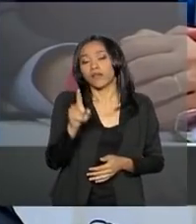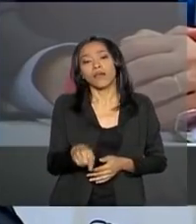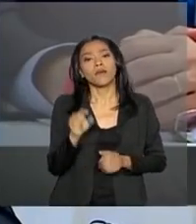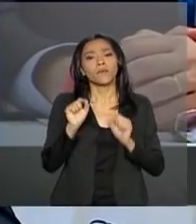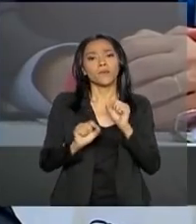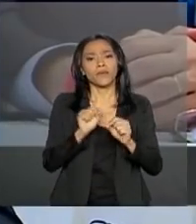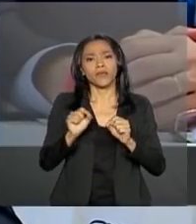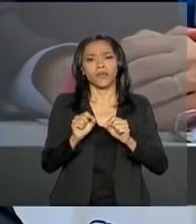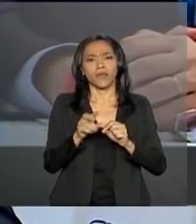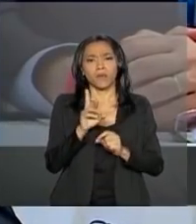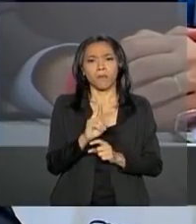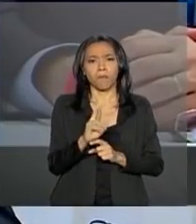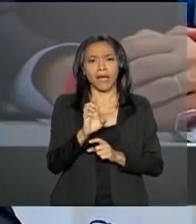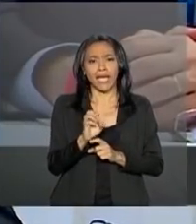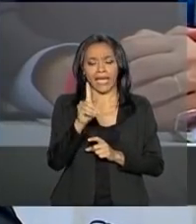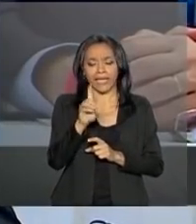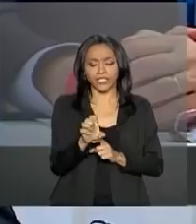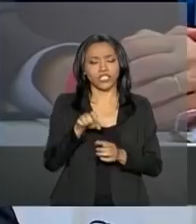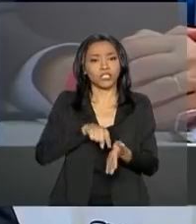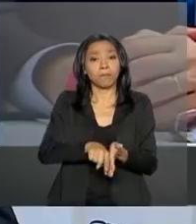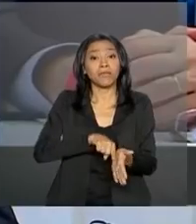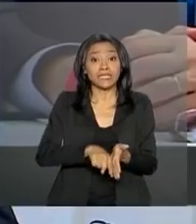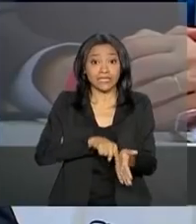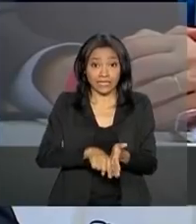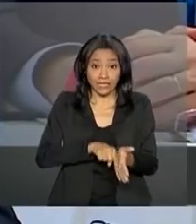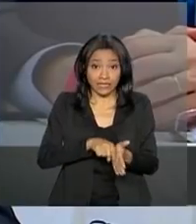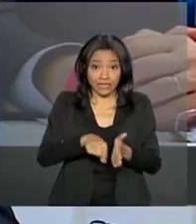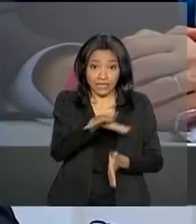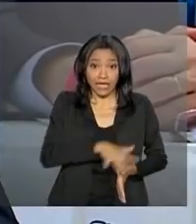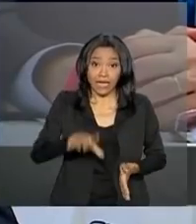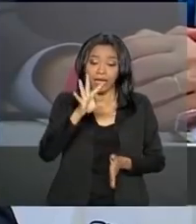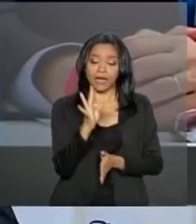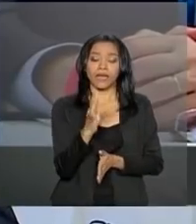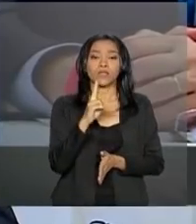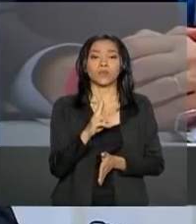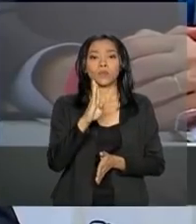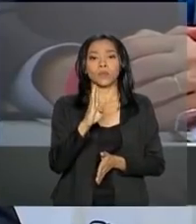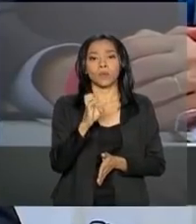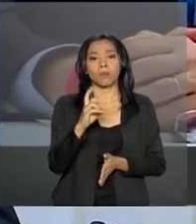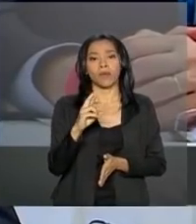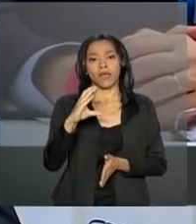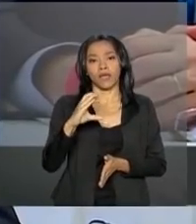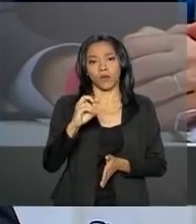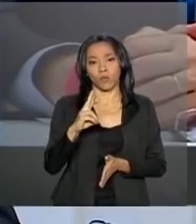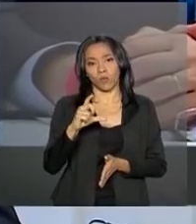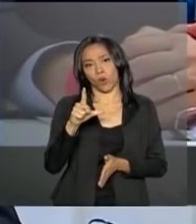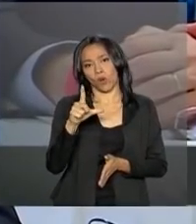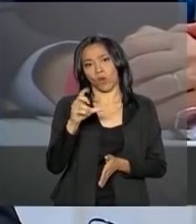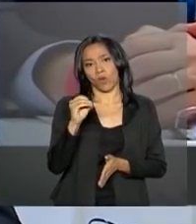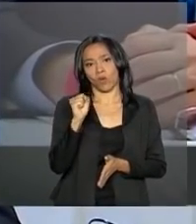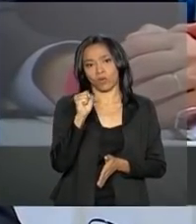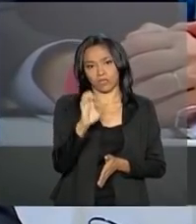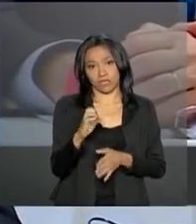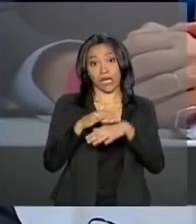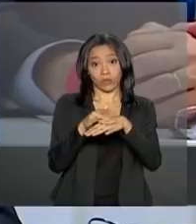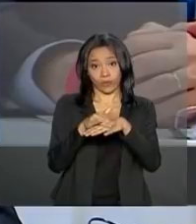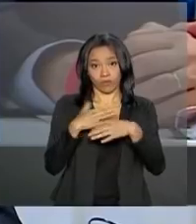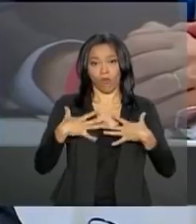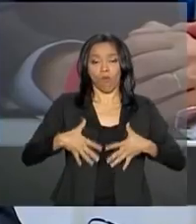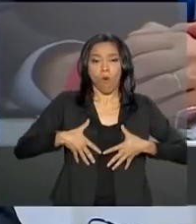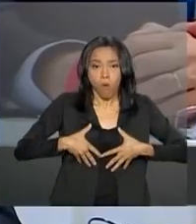de pesquisa em tuberculose do brics a rede promove a inovação do estudo e combate a